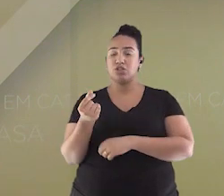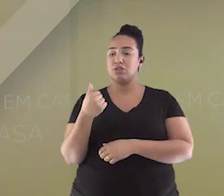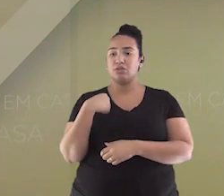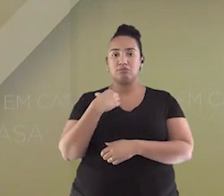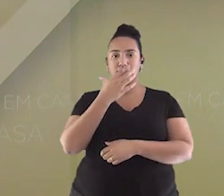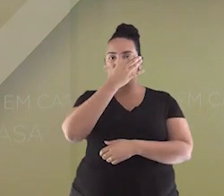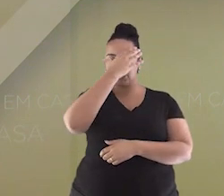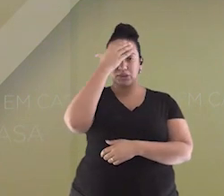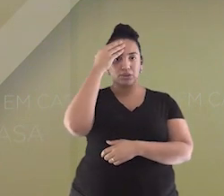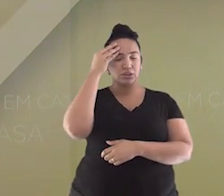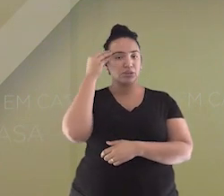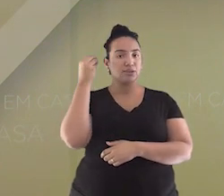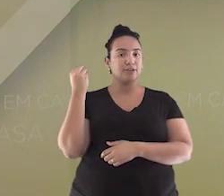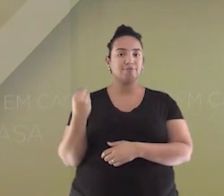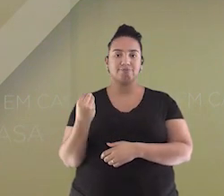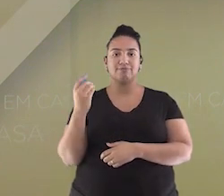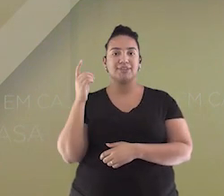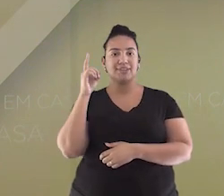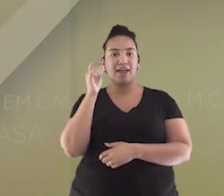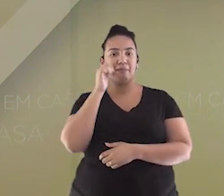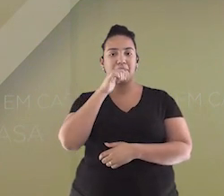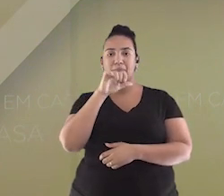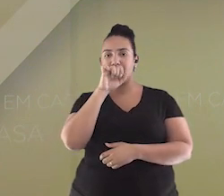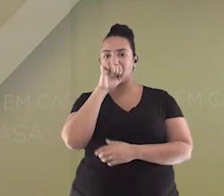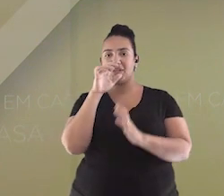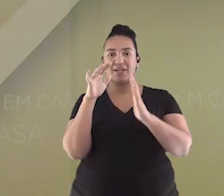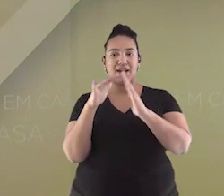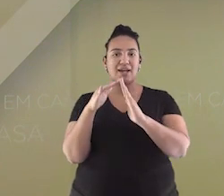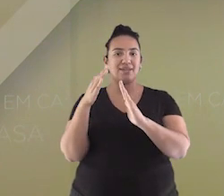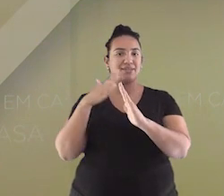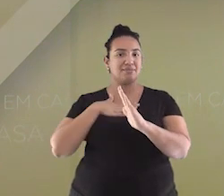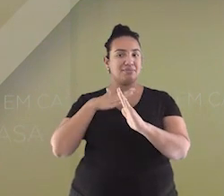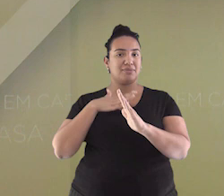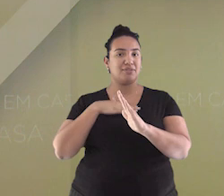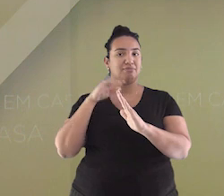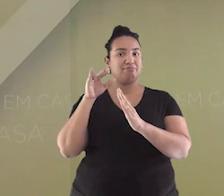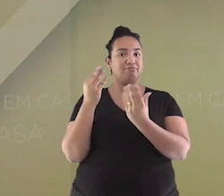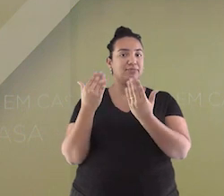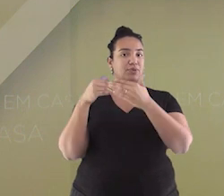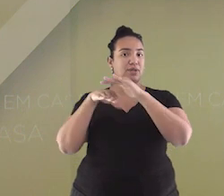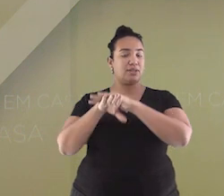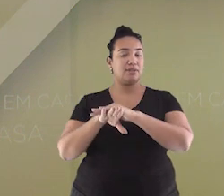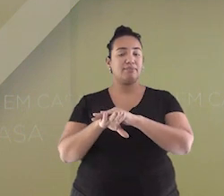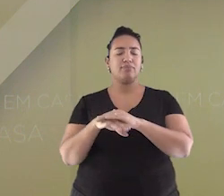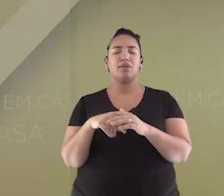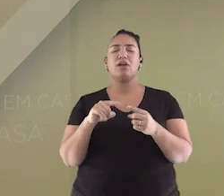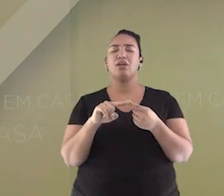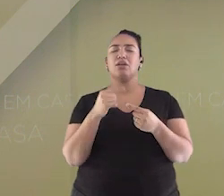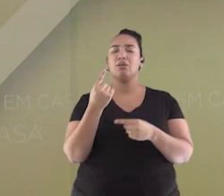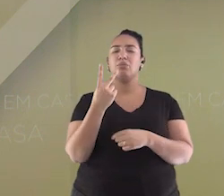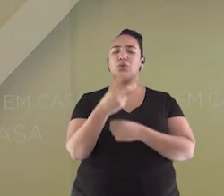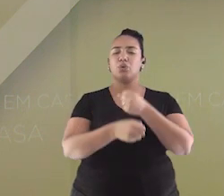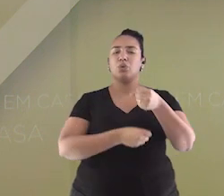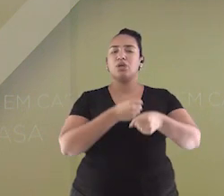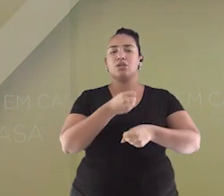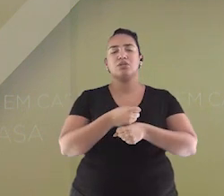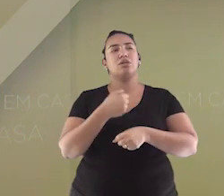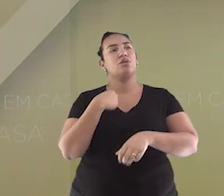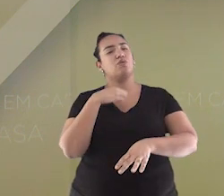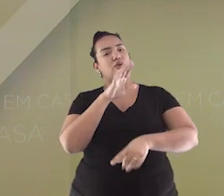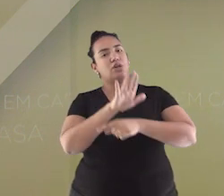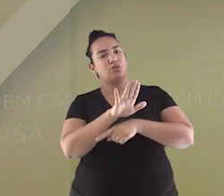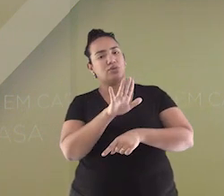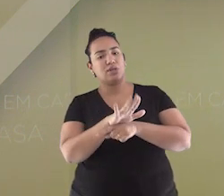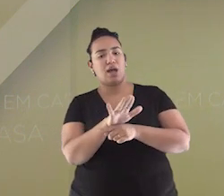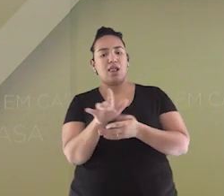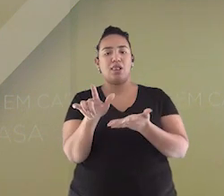esqueci dele. Ele ficou lá em cima do guarda-roupa da minha mãe. Aí 2 anos se passaram e eu fui ajudar ela a arrumar a casa ali,